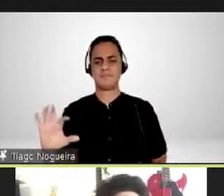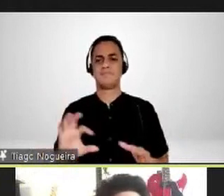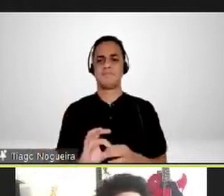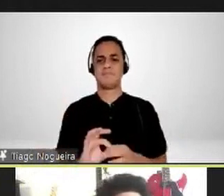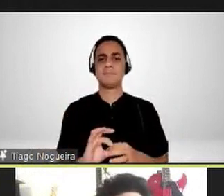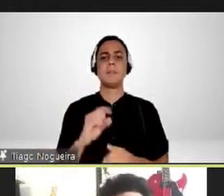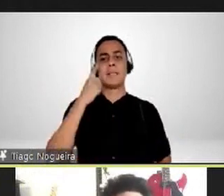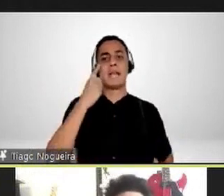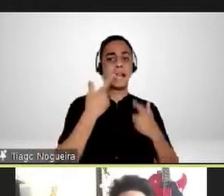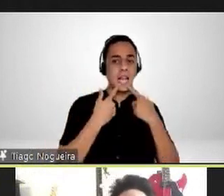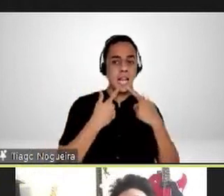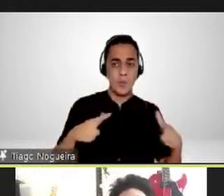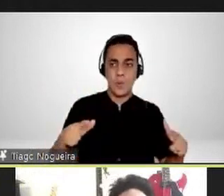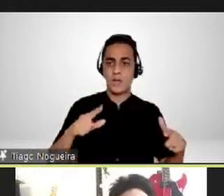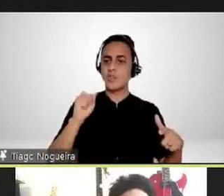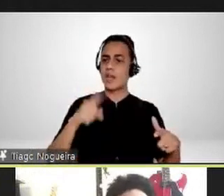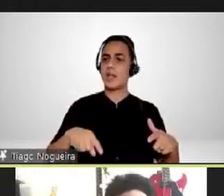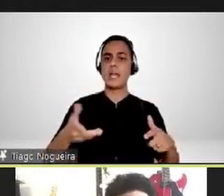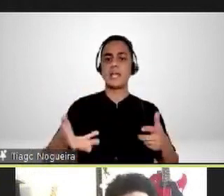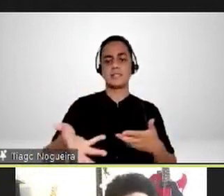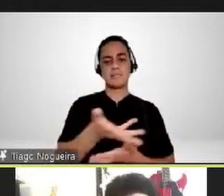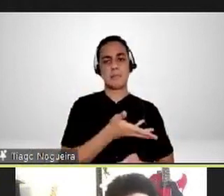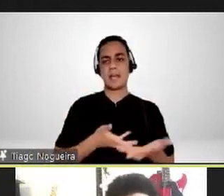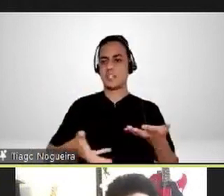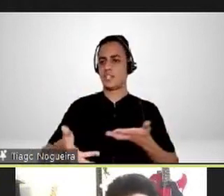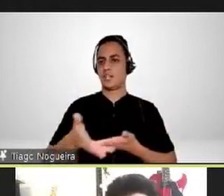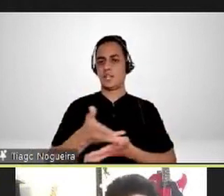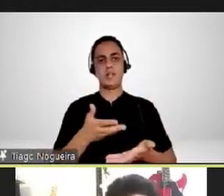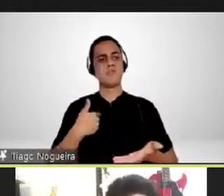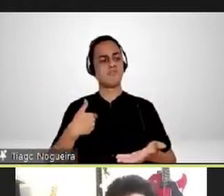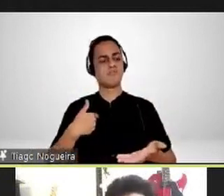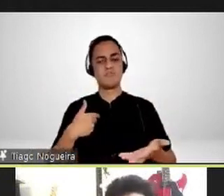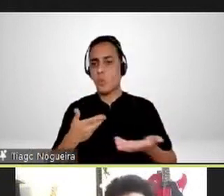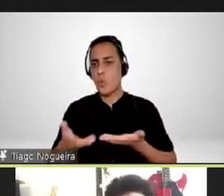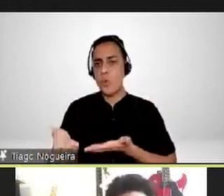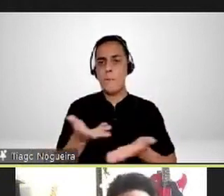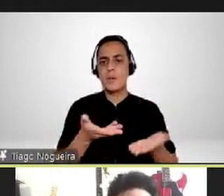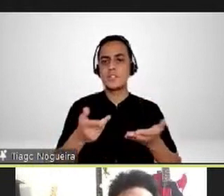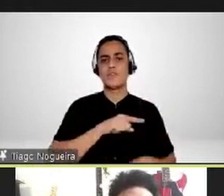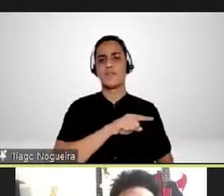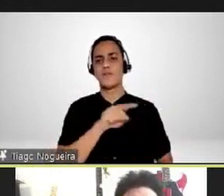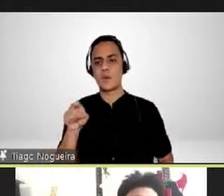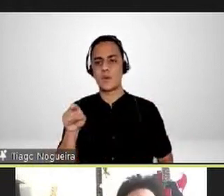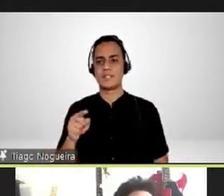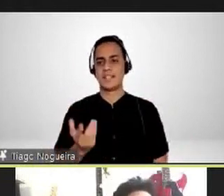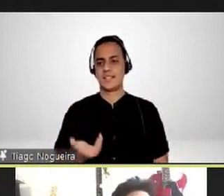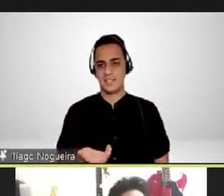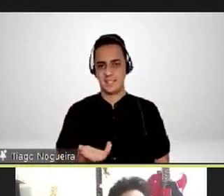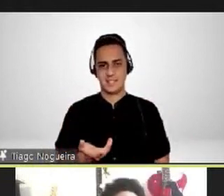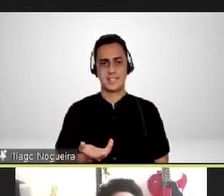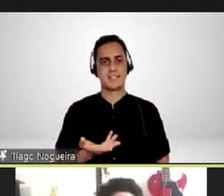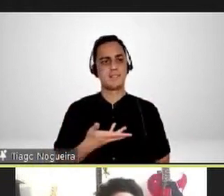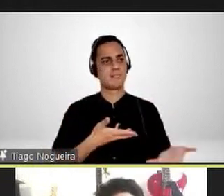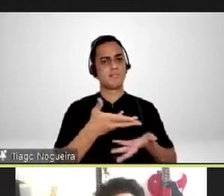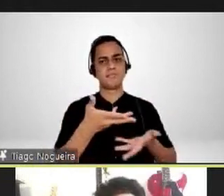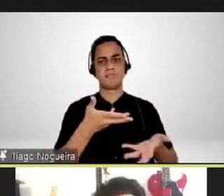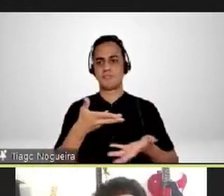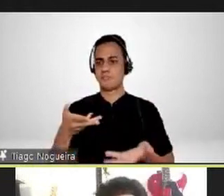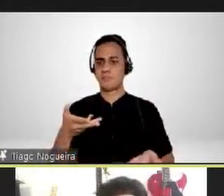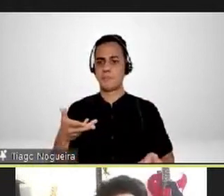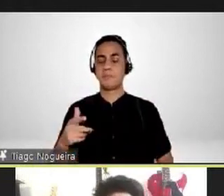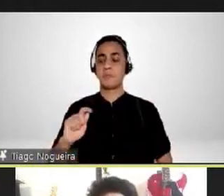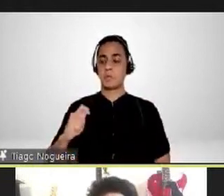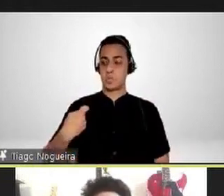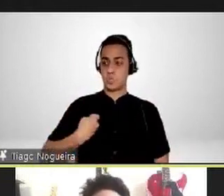de partilha, né? Eu compartilho com vocês algo. E você, por ser